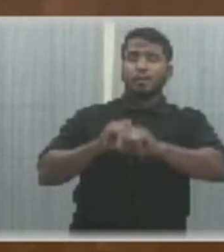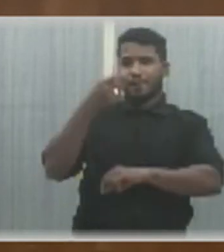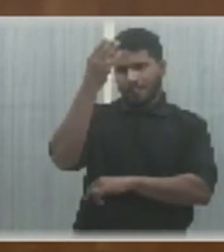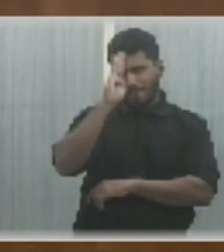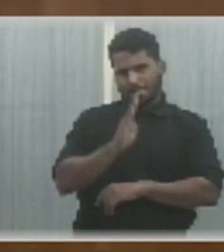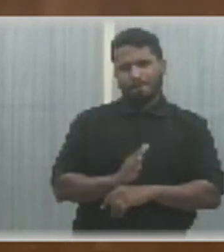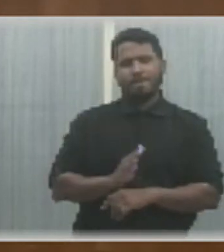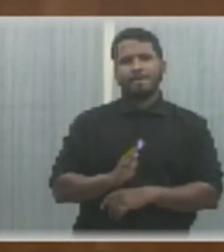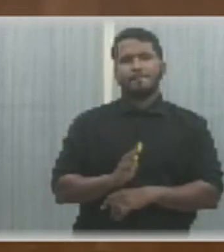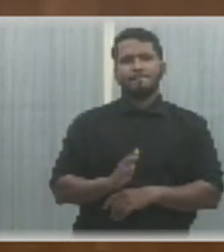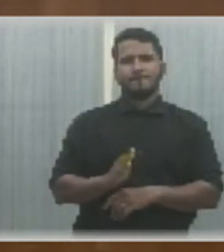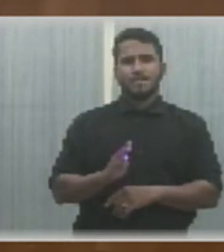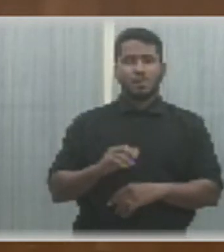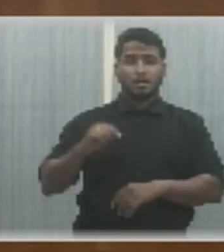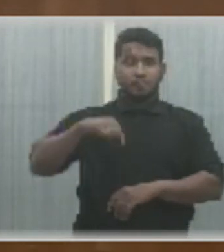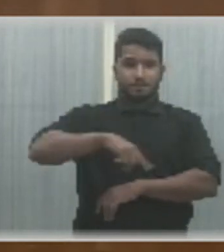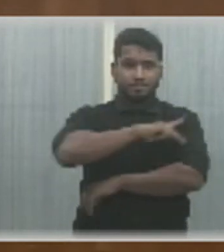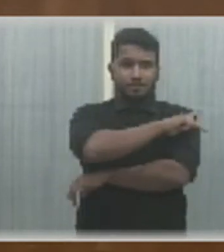é signatário e o Piauí